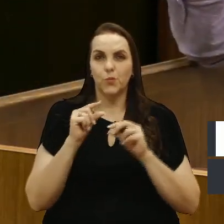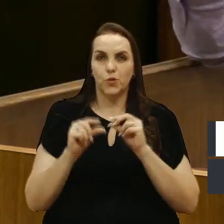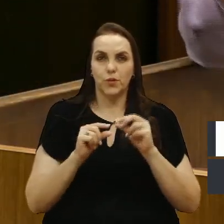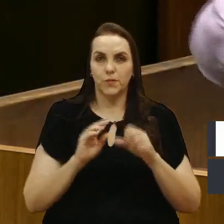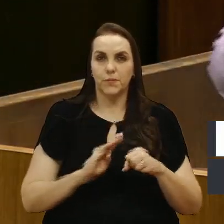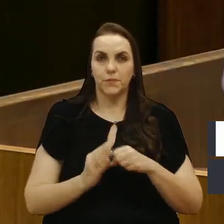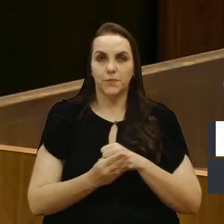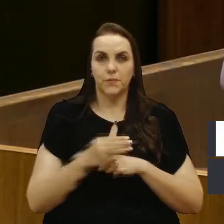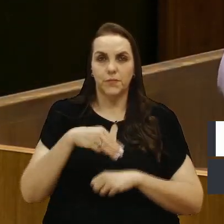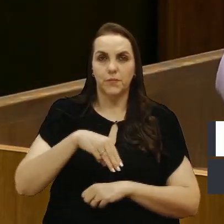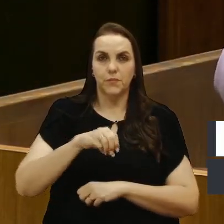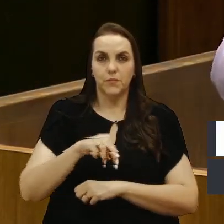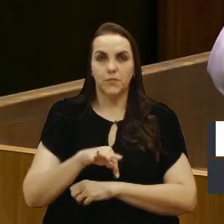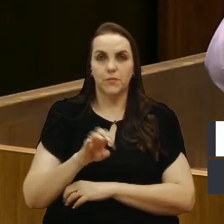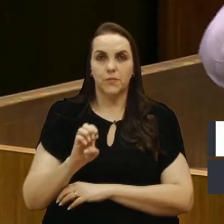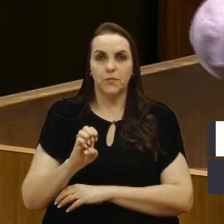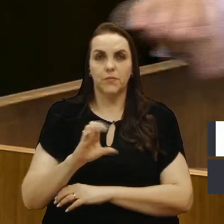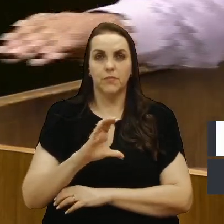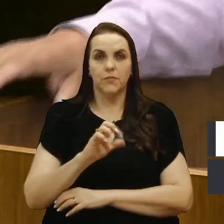Carmelo. Aqui eu convidei o